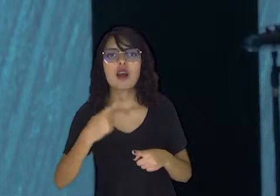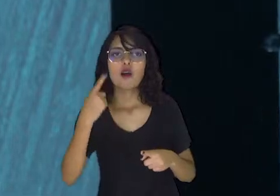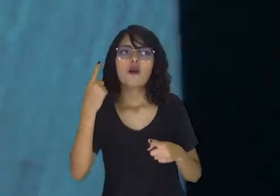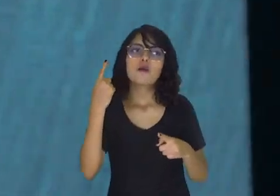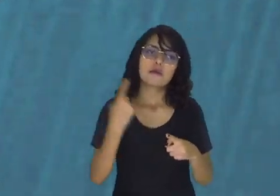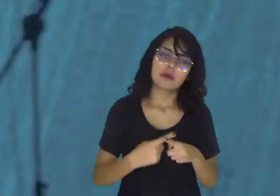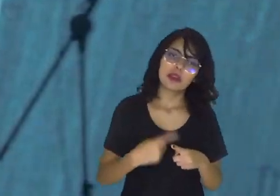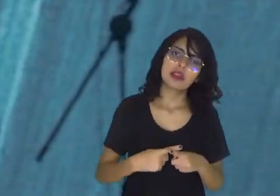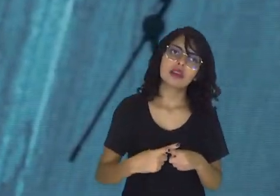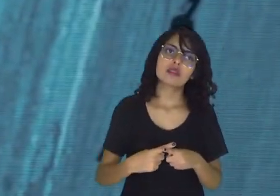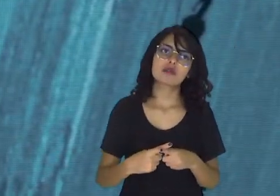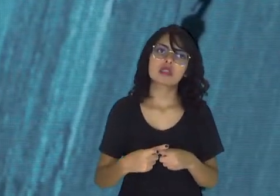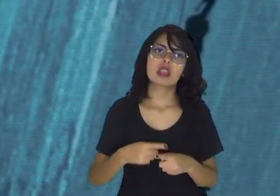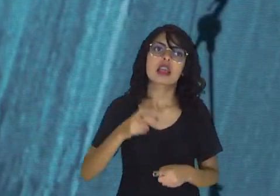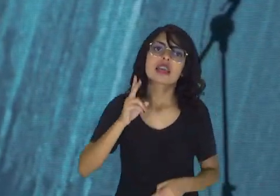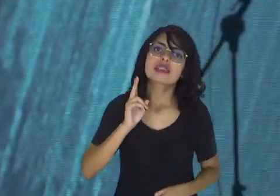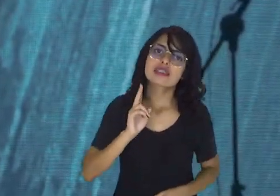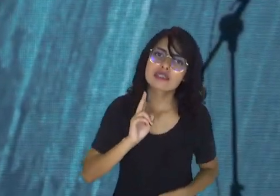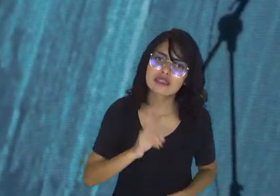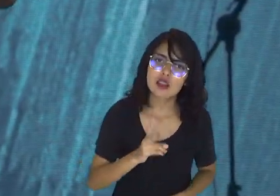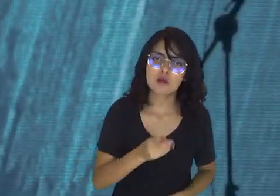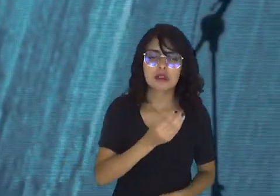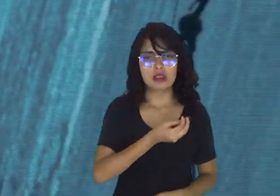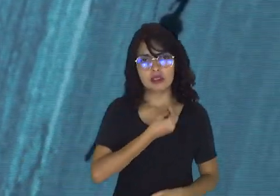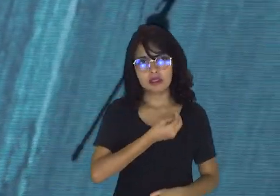nós passaremos nossa vida,